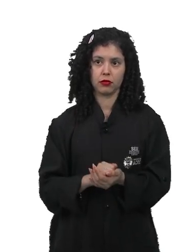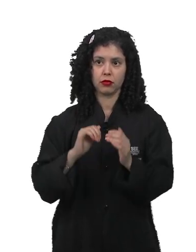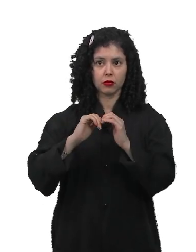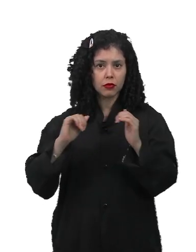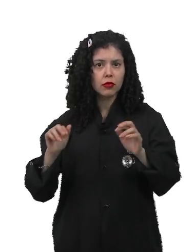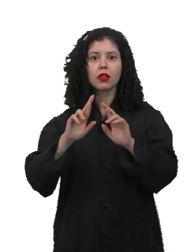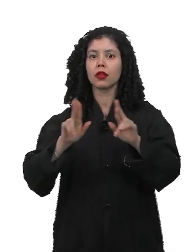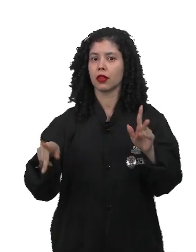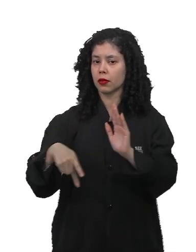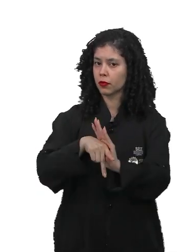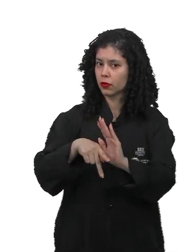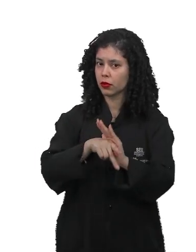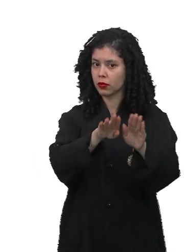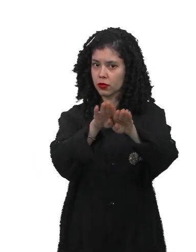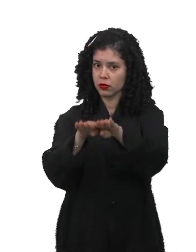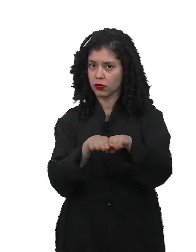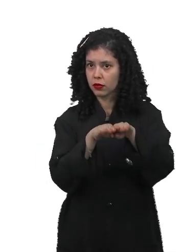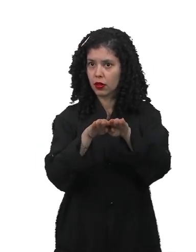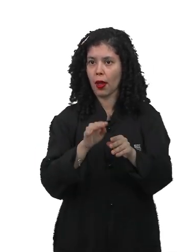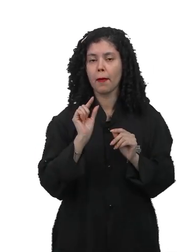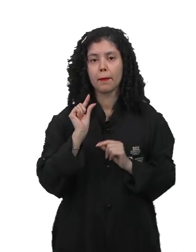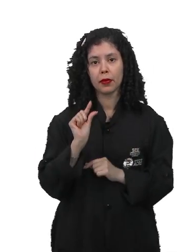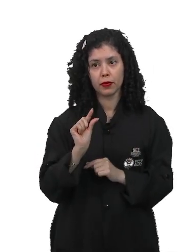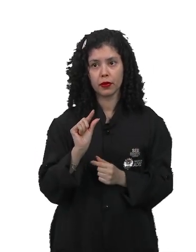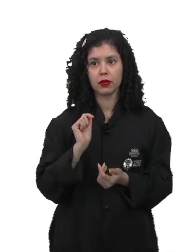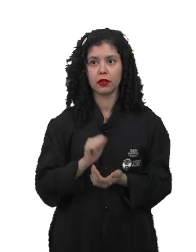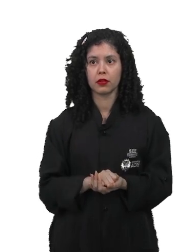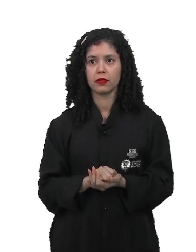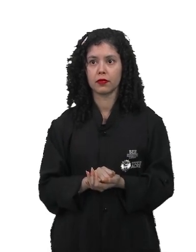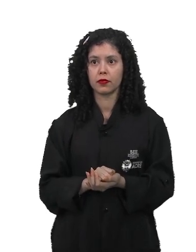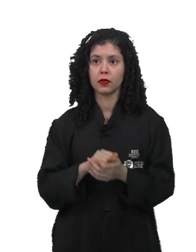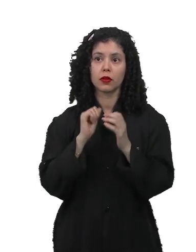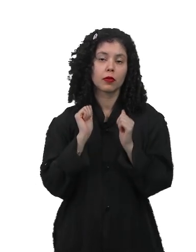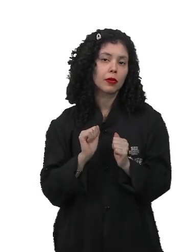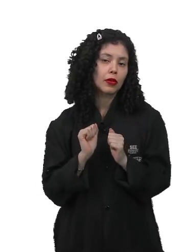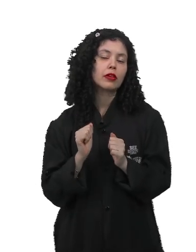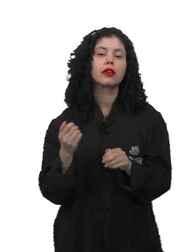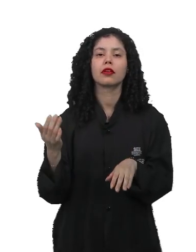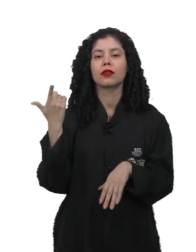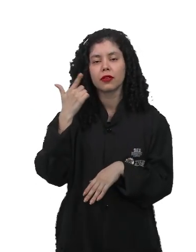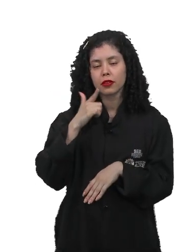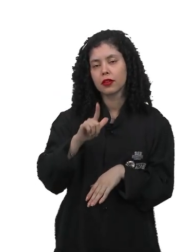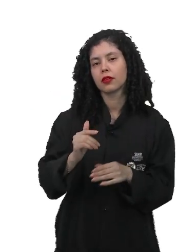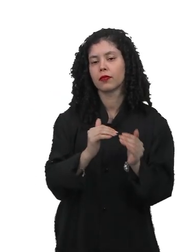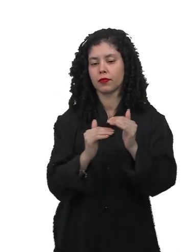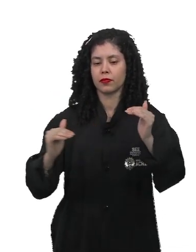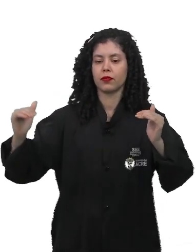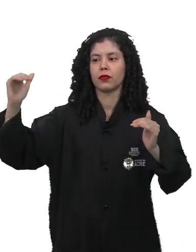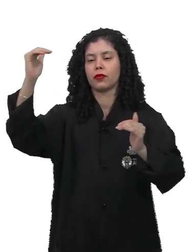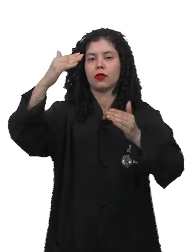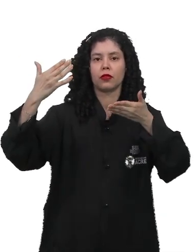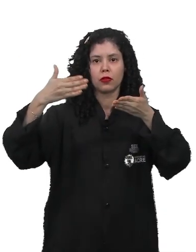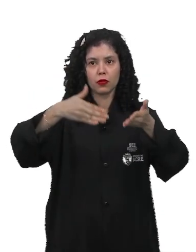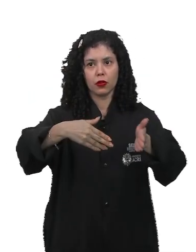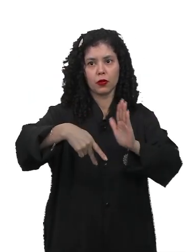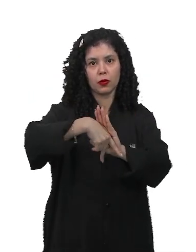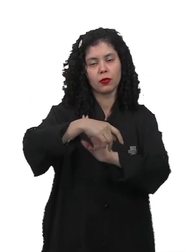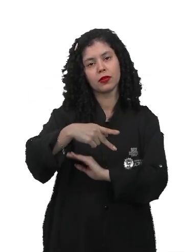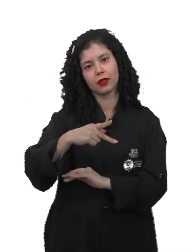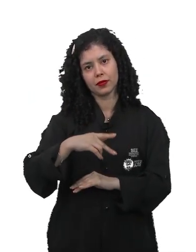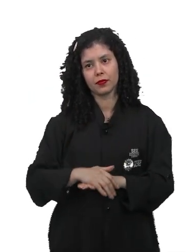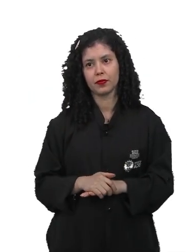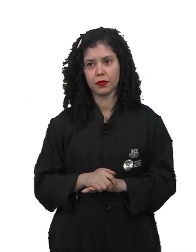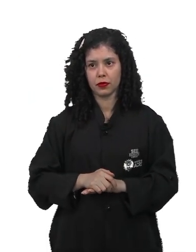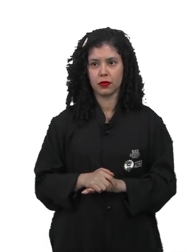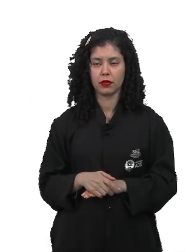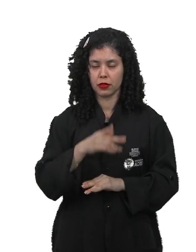mais justa, fazendo com que quem tem pouco possa alcançar também o objetivo principal, no